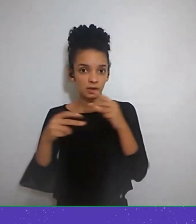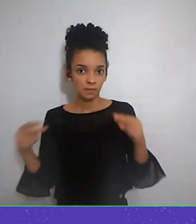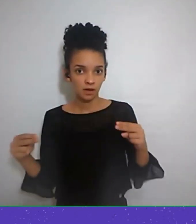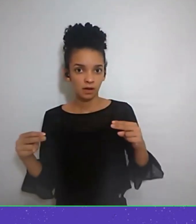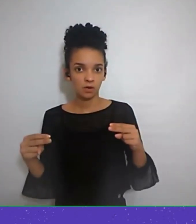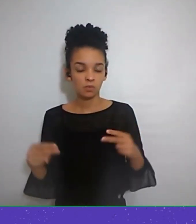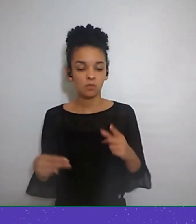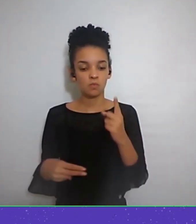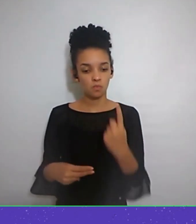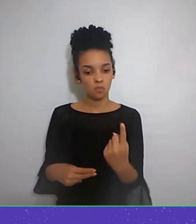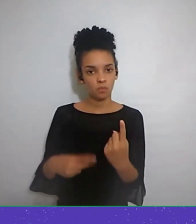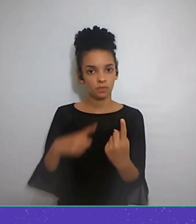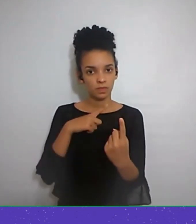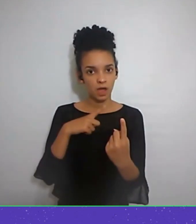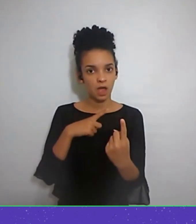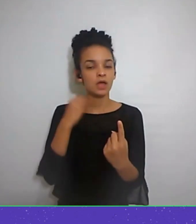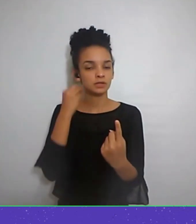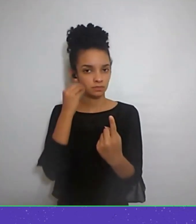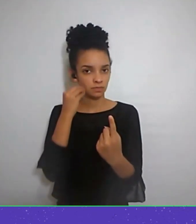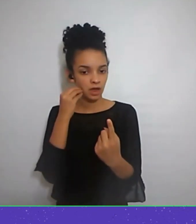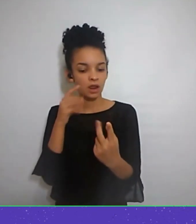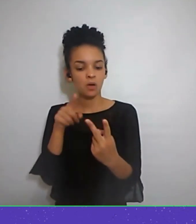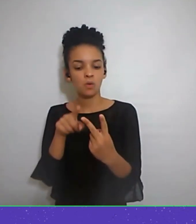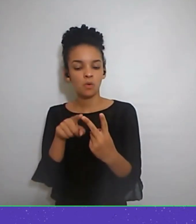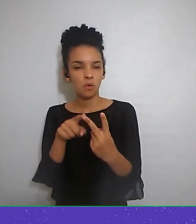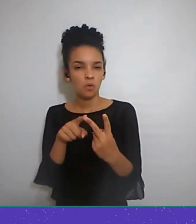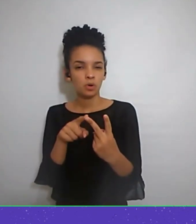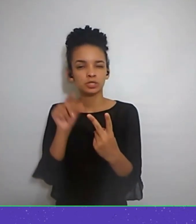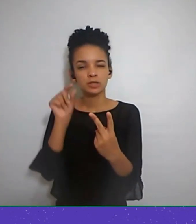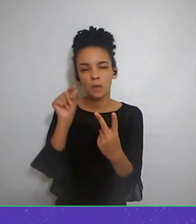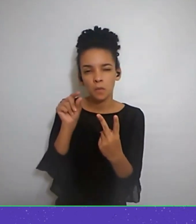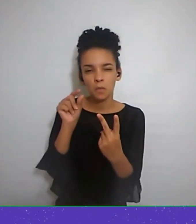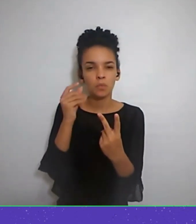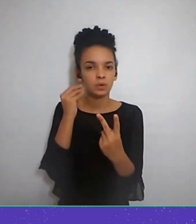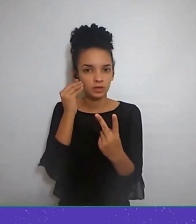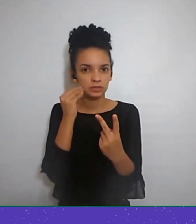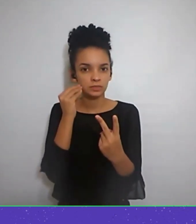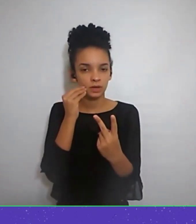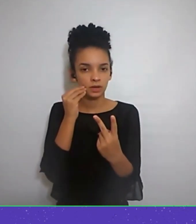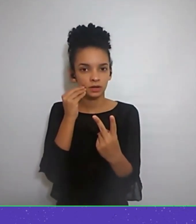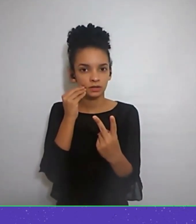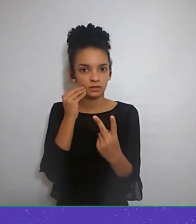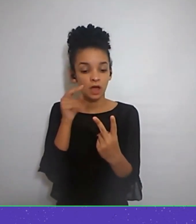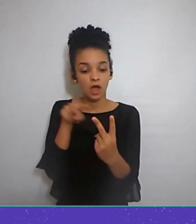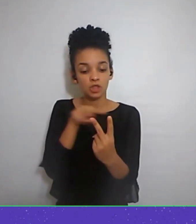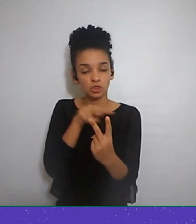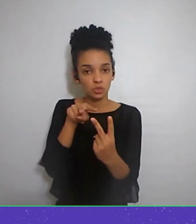Jesus está convidando você para tomar parte da canga dele,